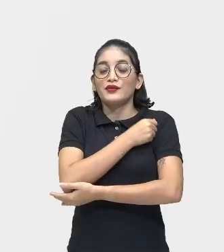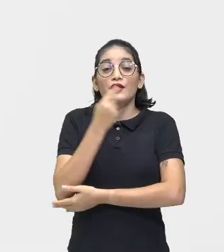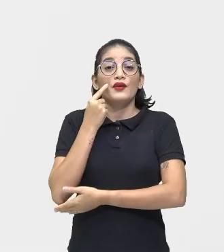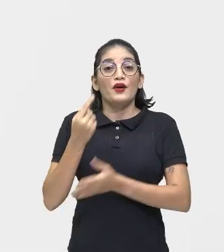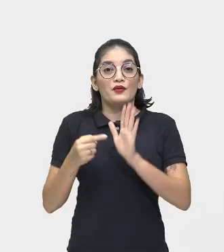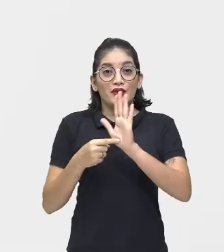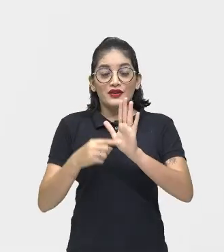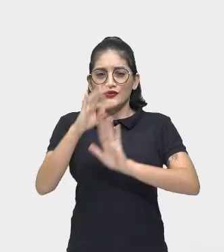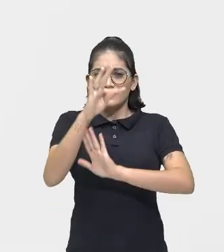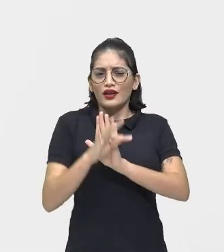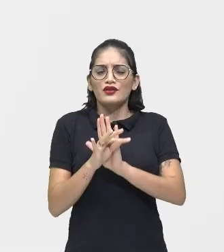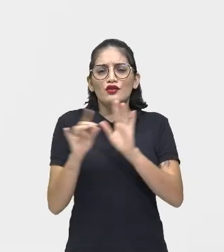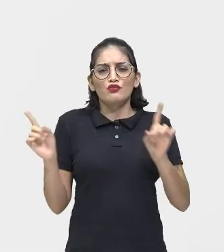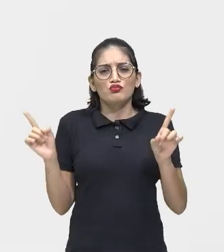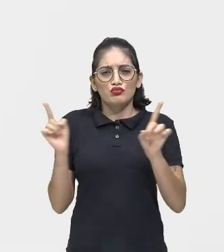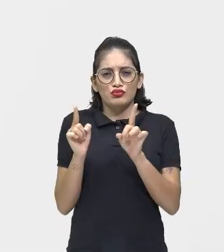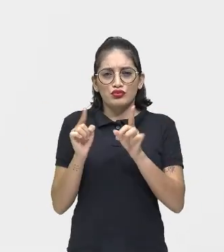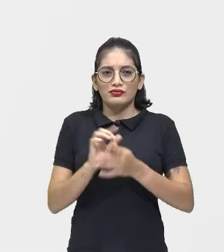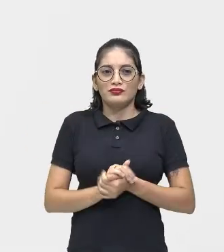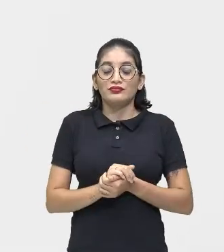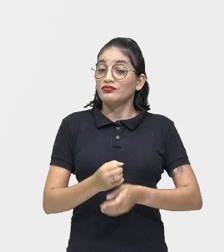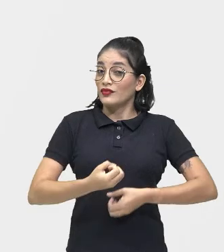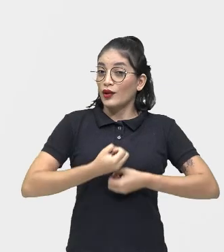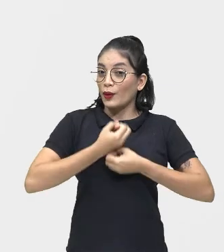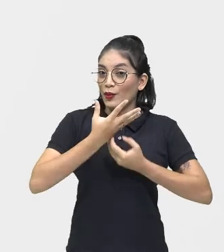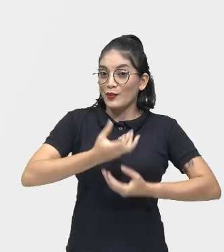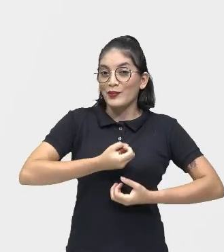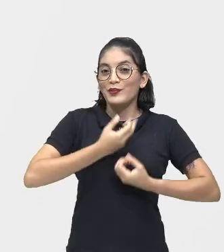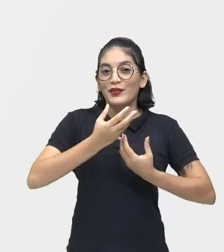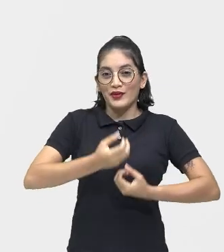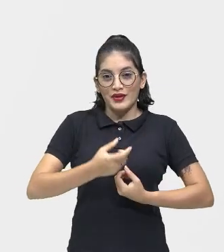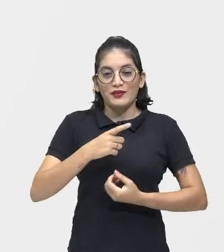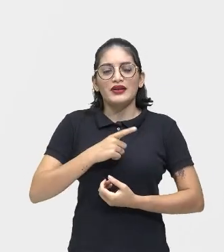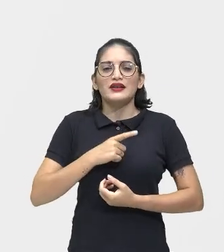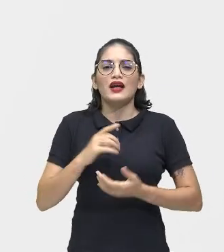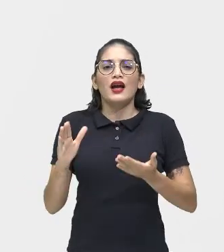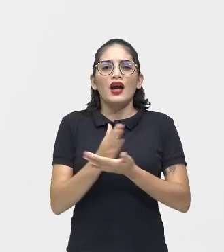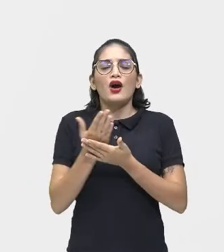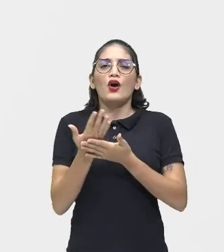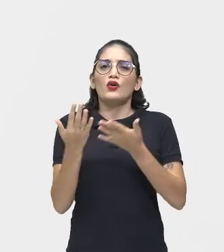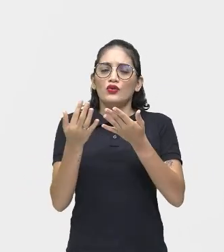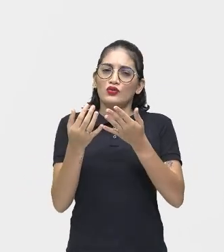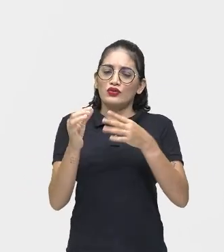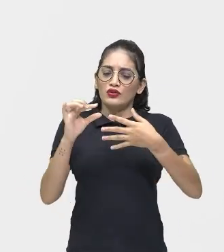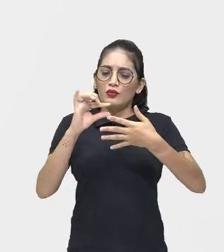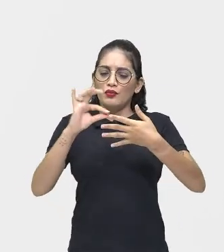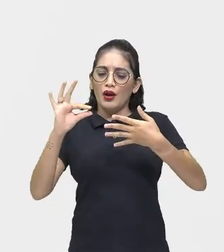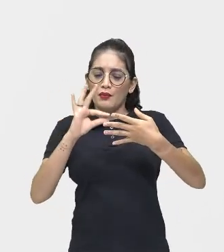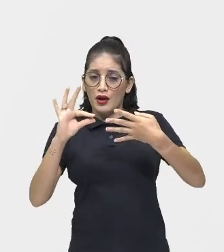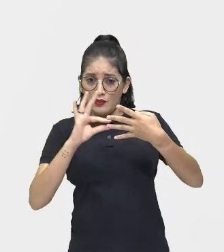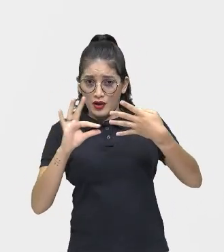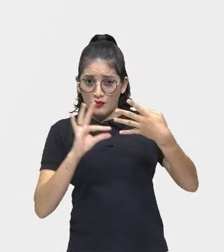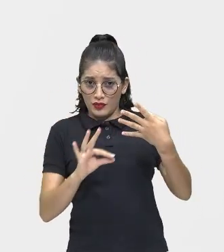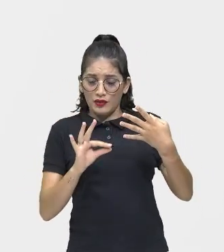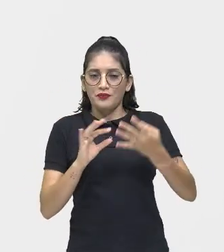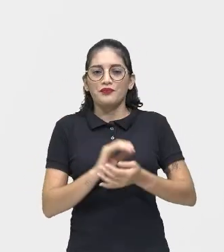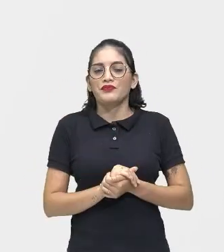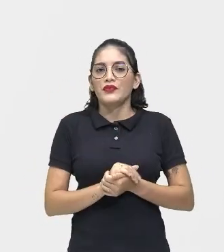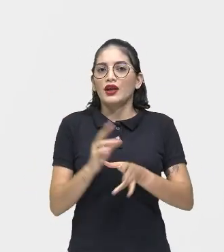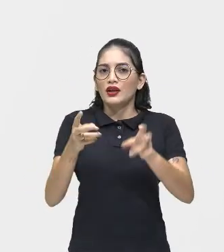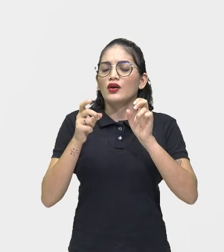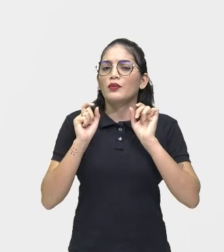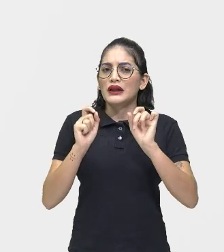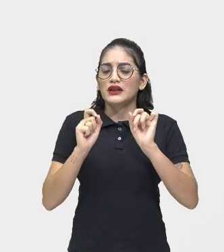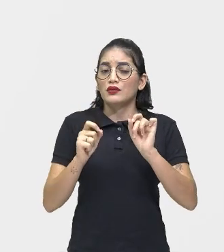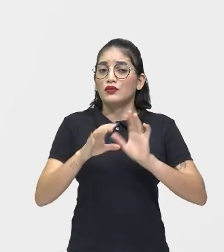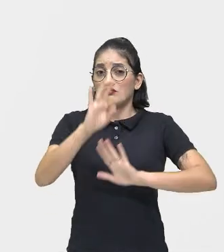para a gente, é um texto curtinho, um poema, certo? Temos apenas alguns versos do poema. Observe que o